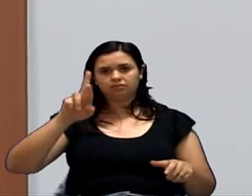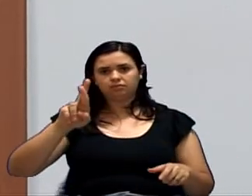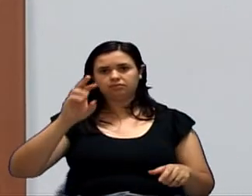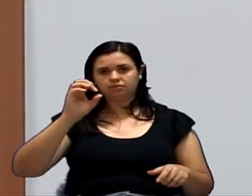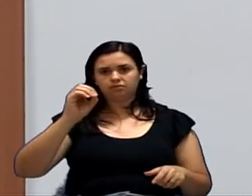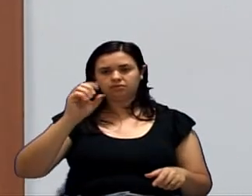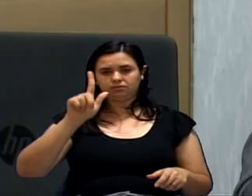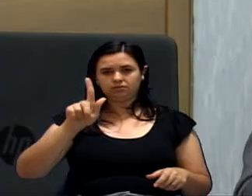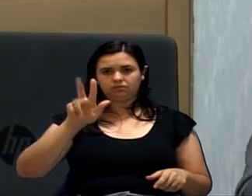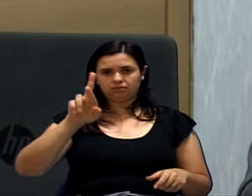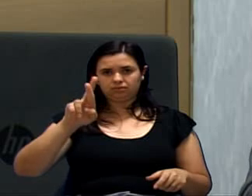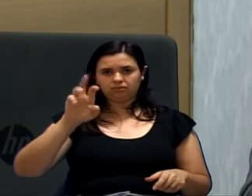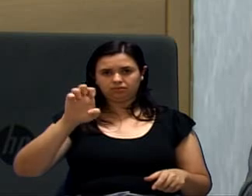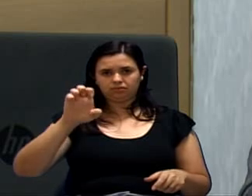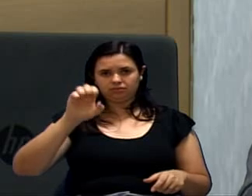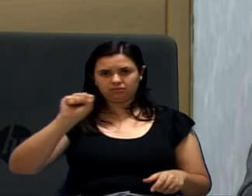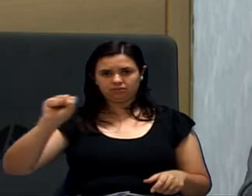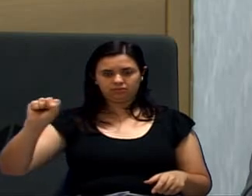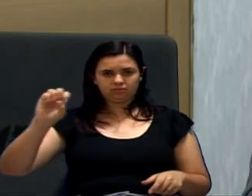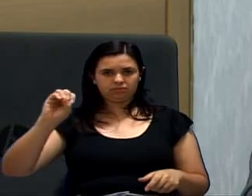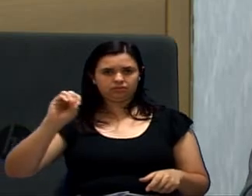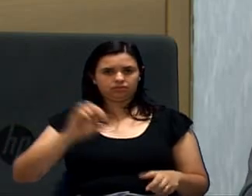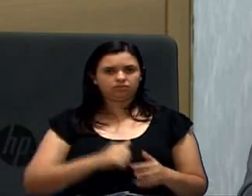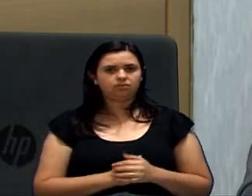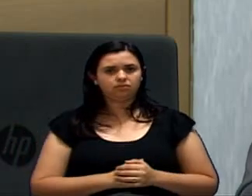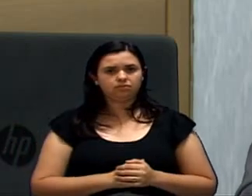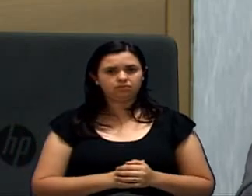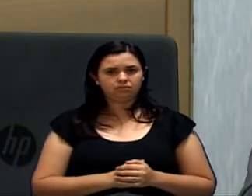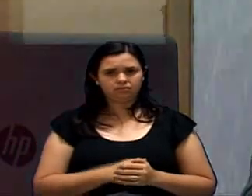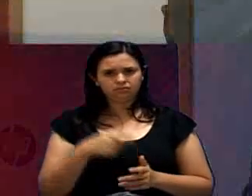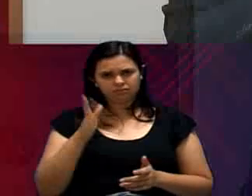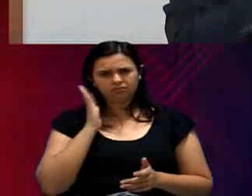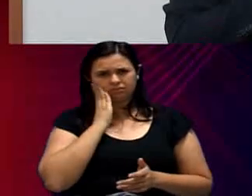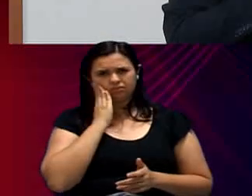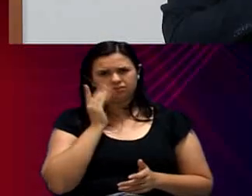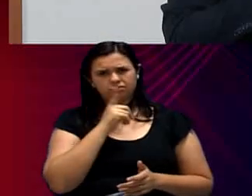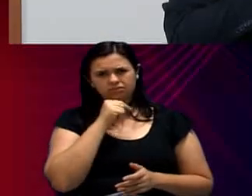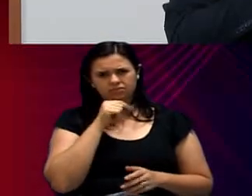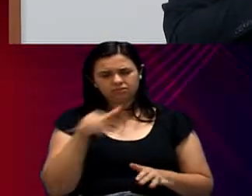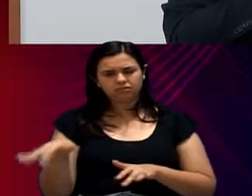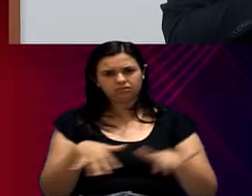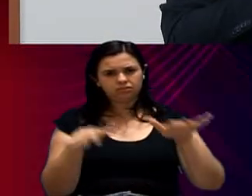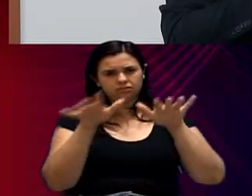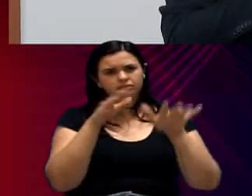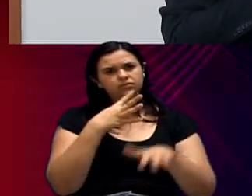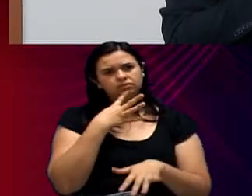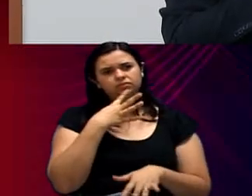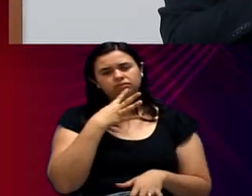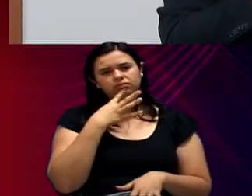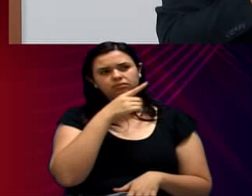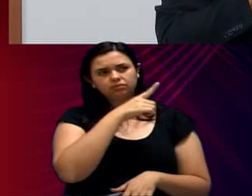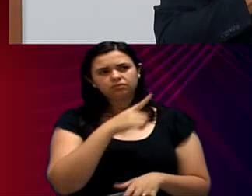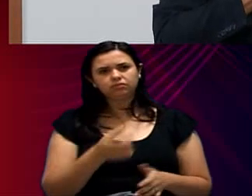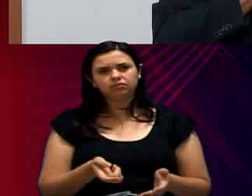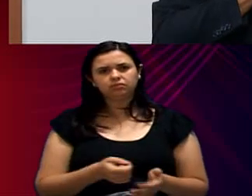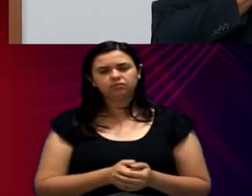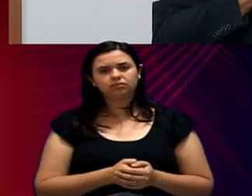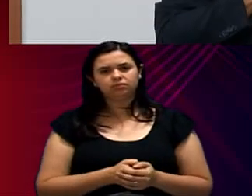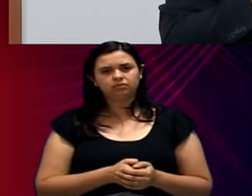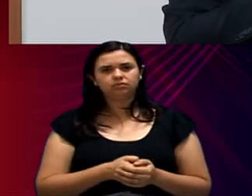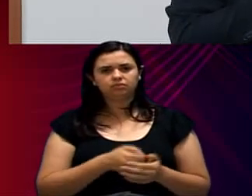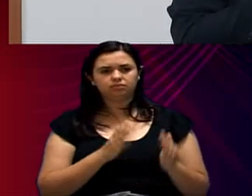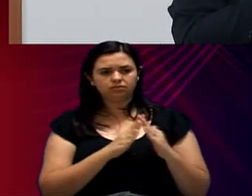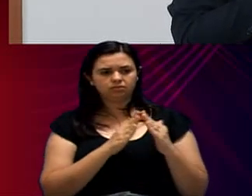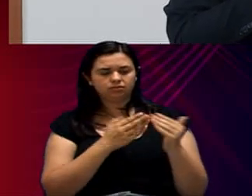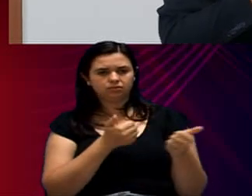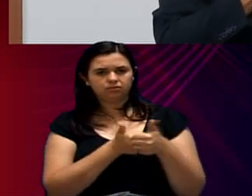Viu, Silvano? Estava conversando esses dias. Não é só na Vila Progresso, a enchente. Você sabe disso, né, vereador? Você convive ali na Vitória Régia, você mora perto ali, a